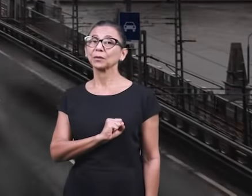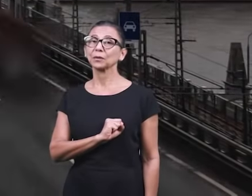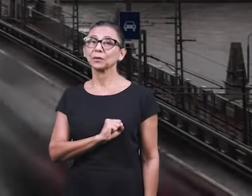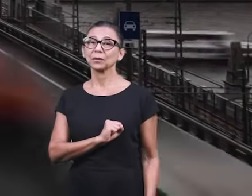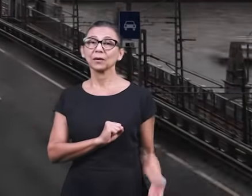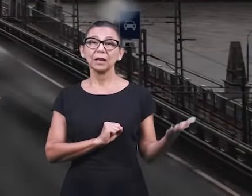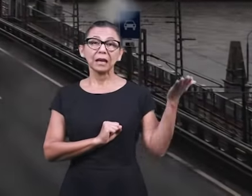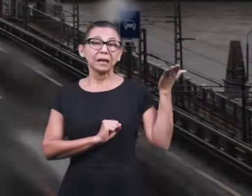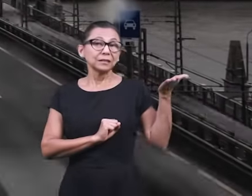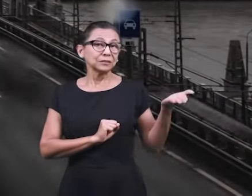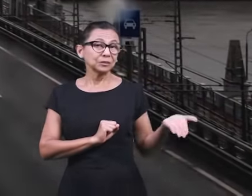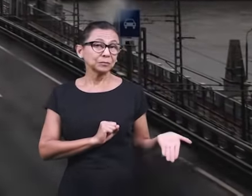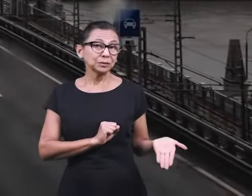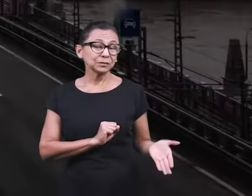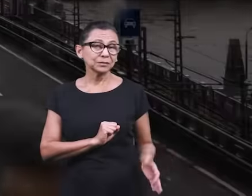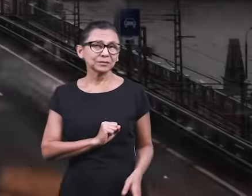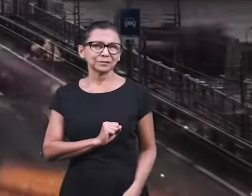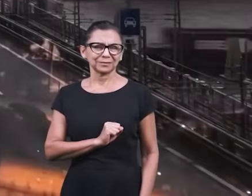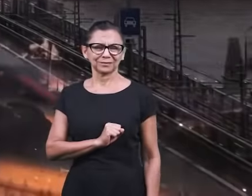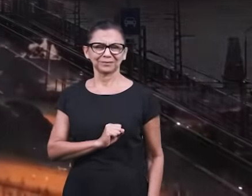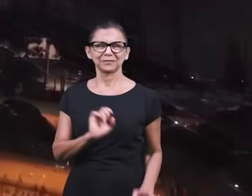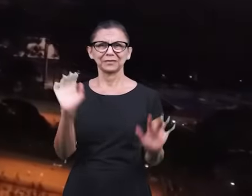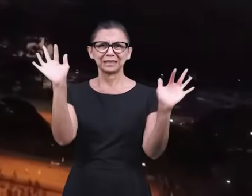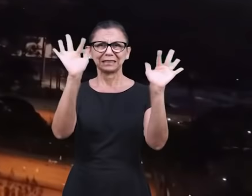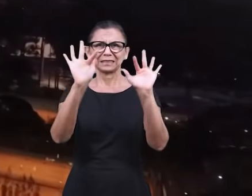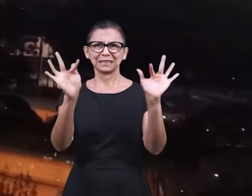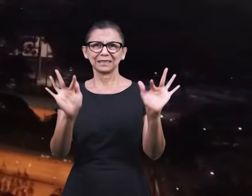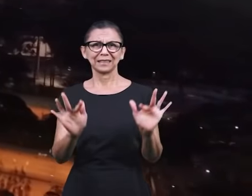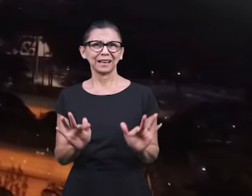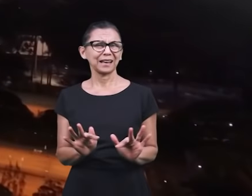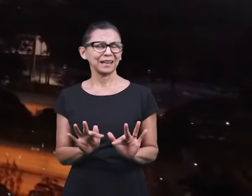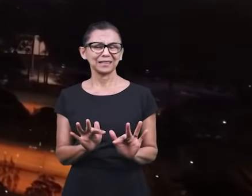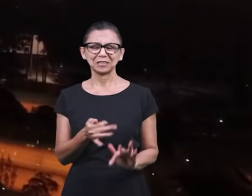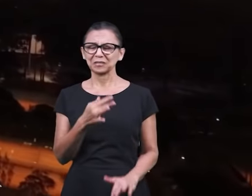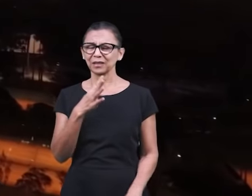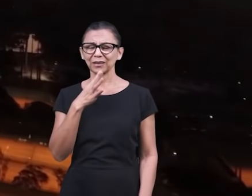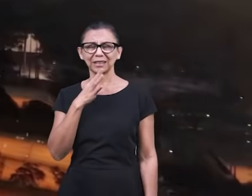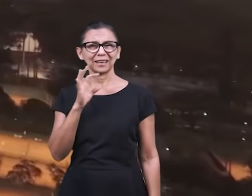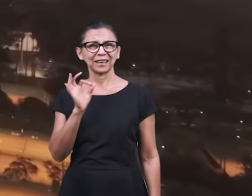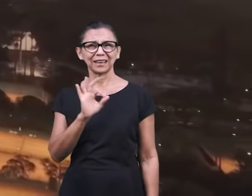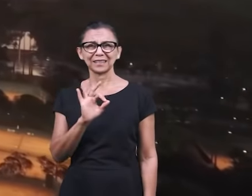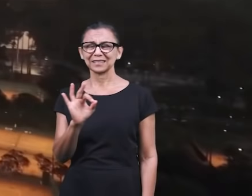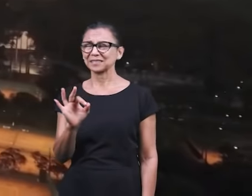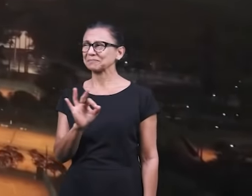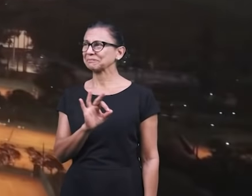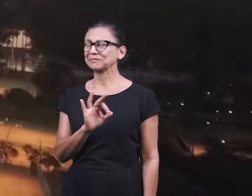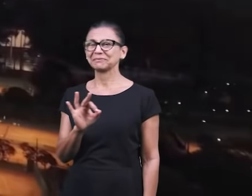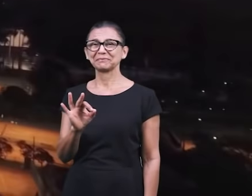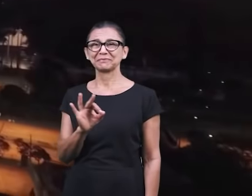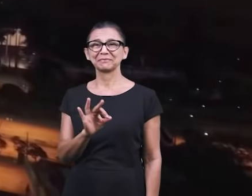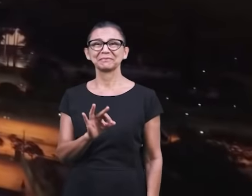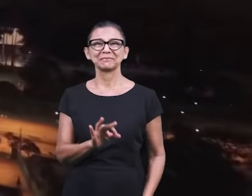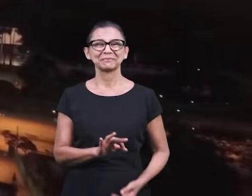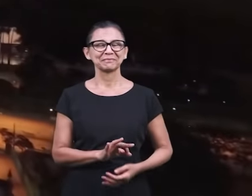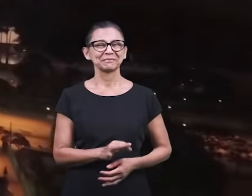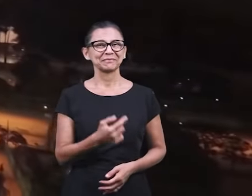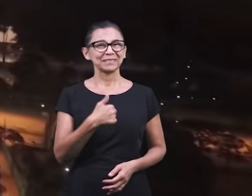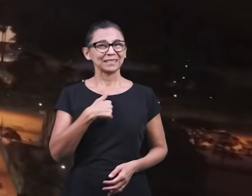é amor. Este mundo não sabe o que é